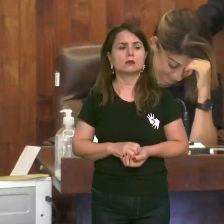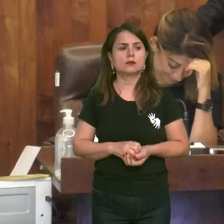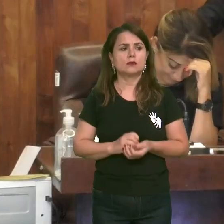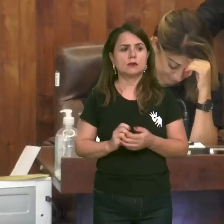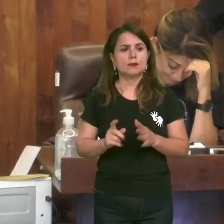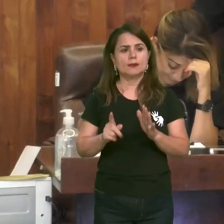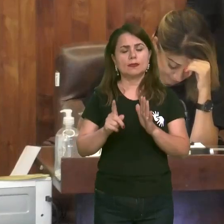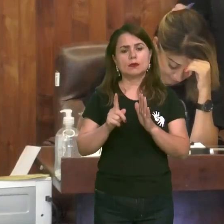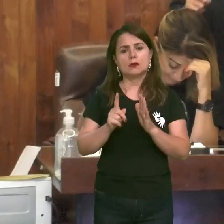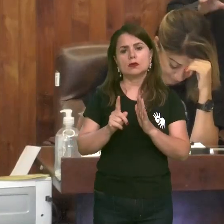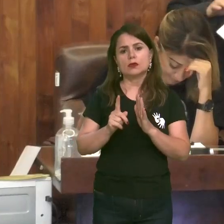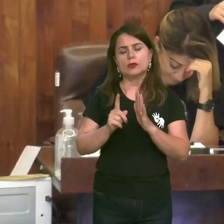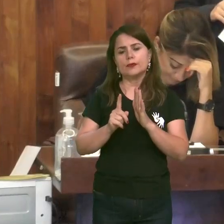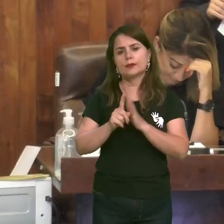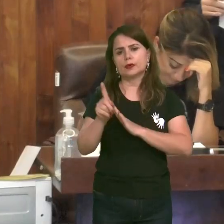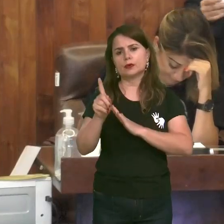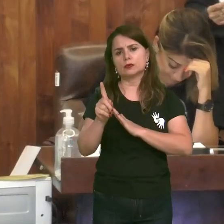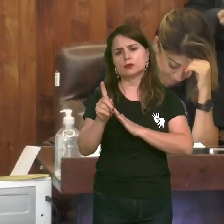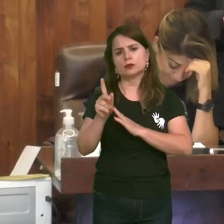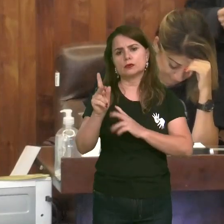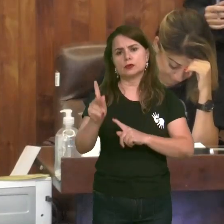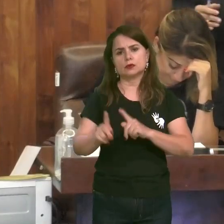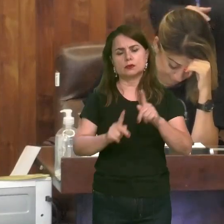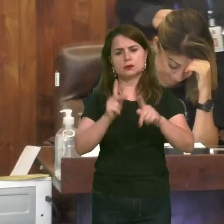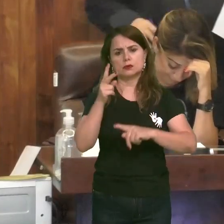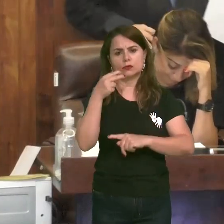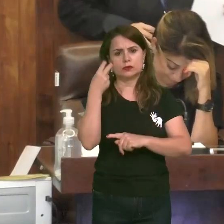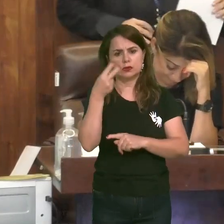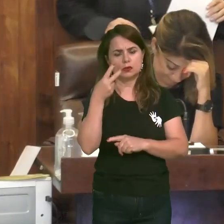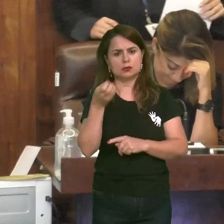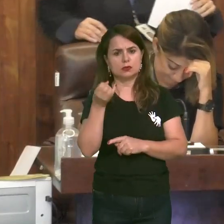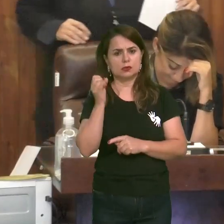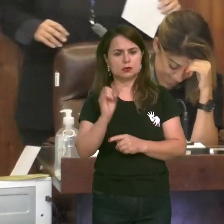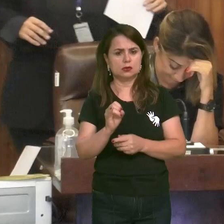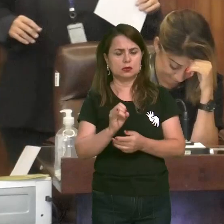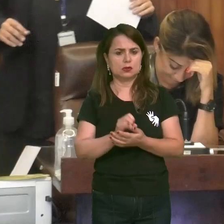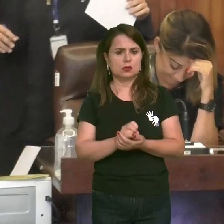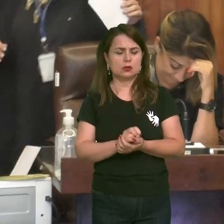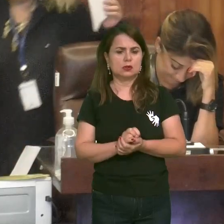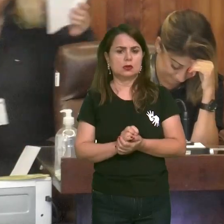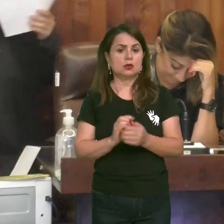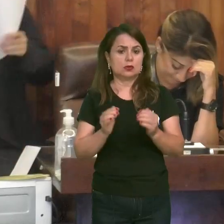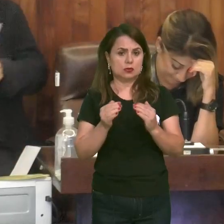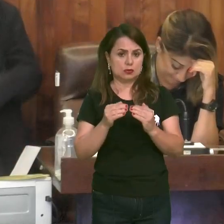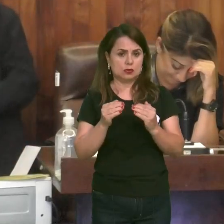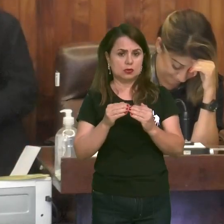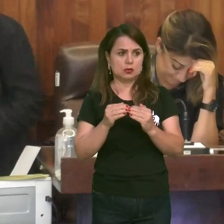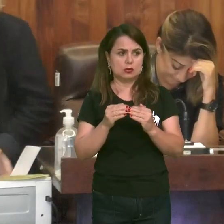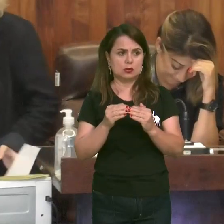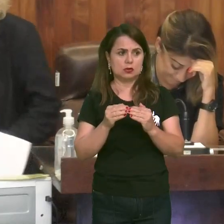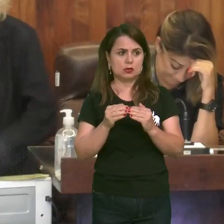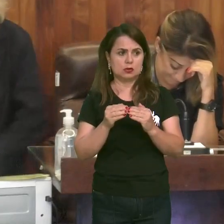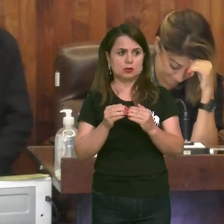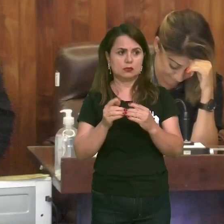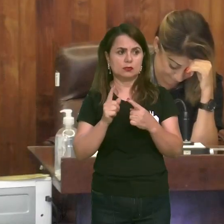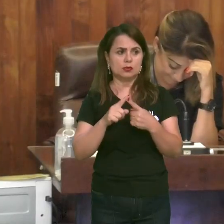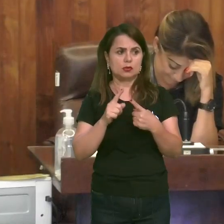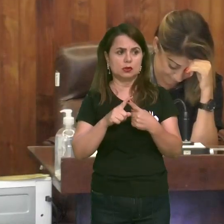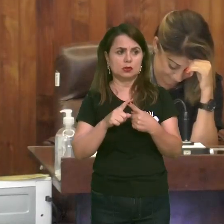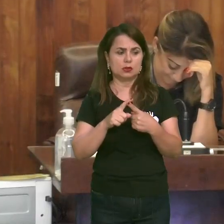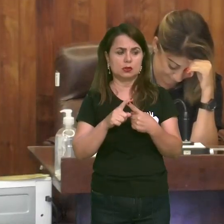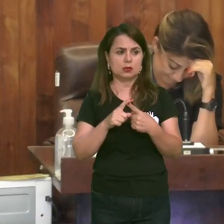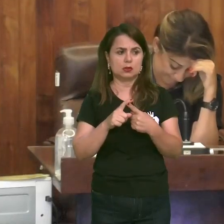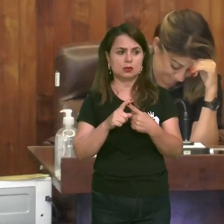meto a apreciação do plenário em relação ao requerimento verbal formulado pelo Vereador Júlio Moraes que solicita